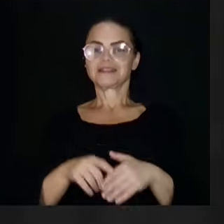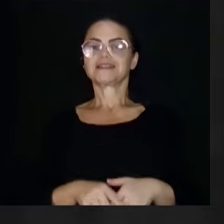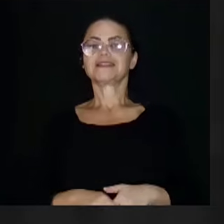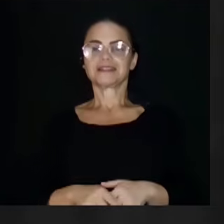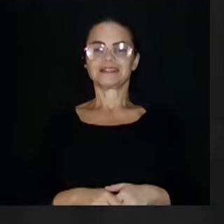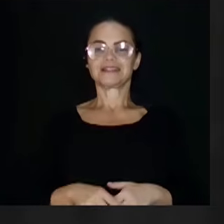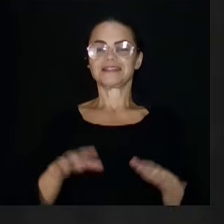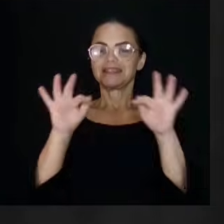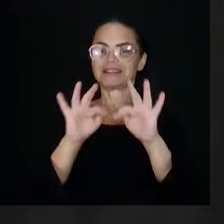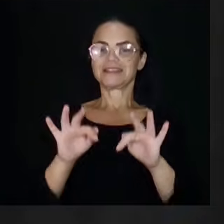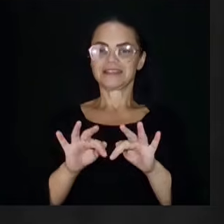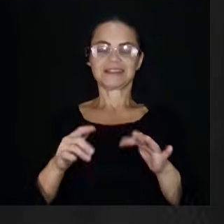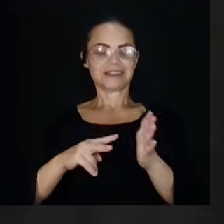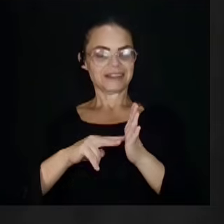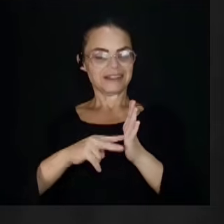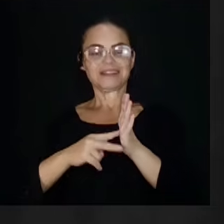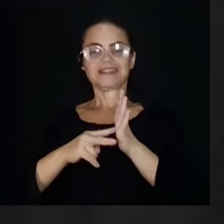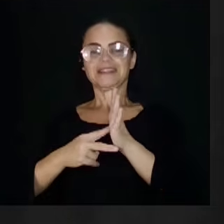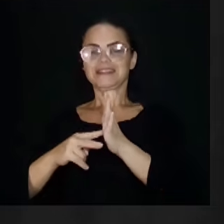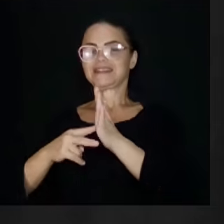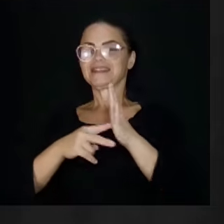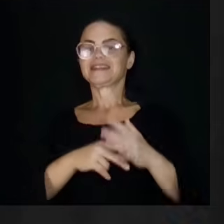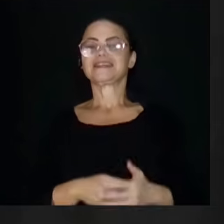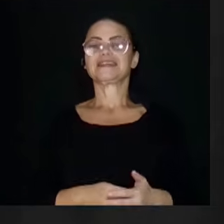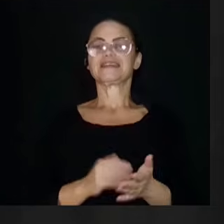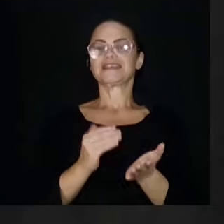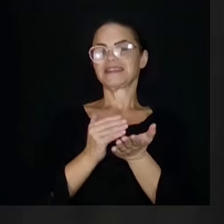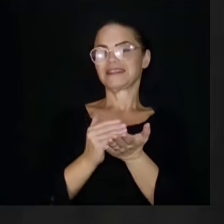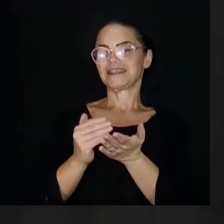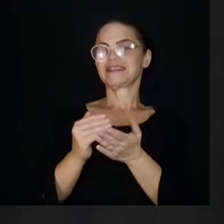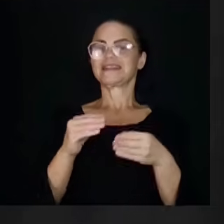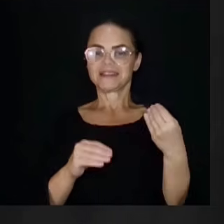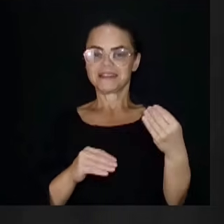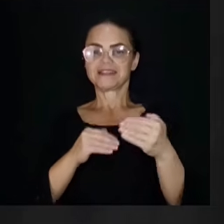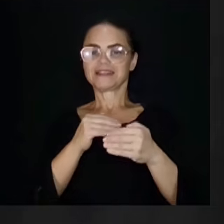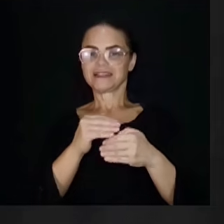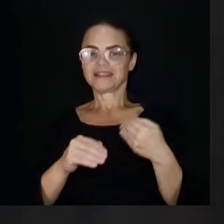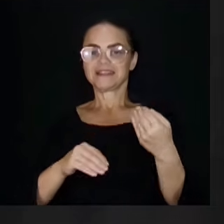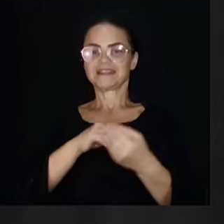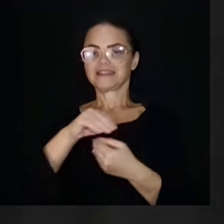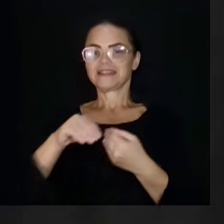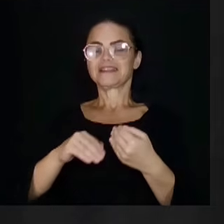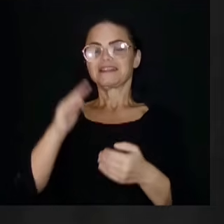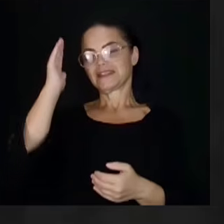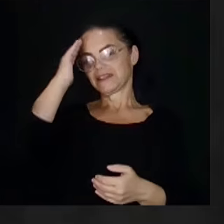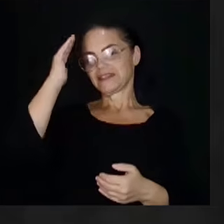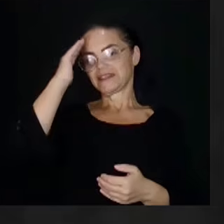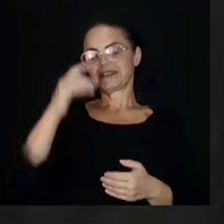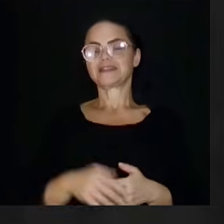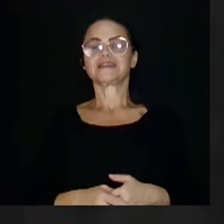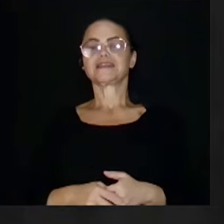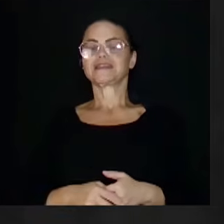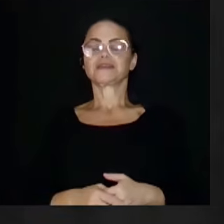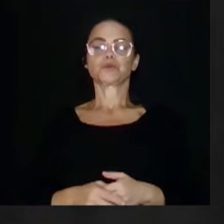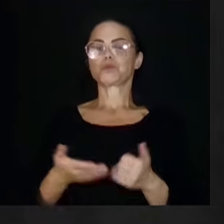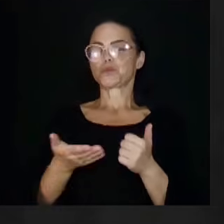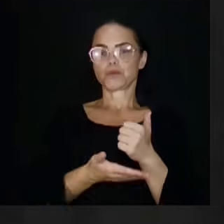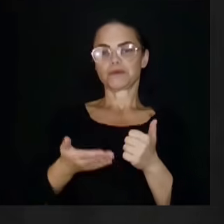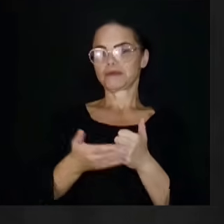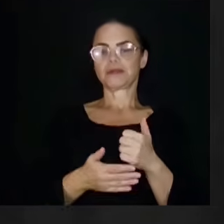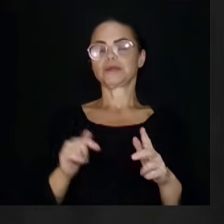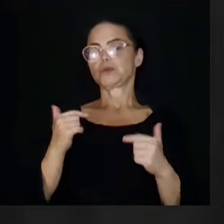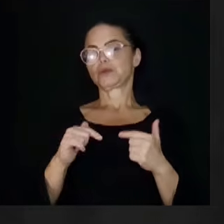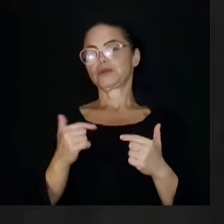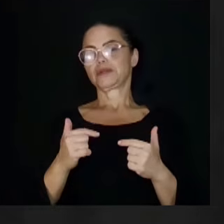sindicato, tralalá. E aí eu comecei a me envolver e entender que não bastava só estar trabalhando, a gente tinha que